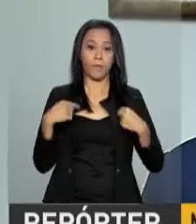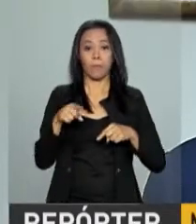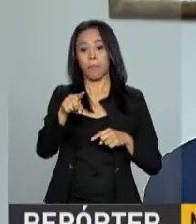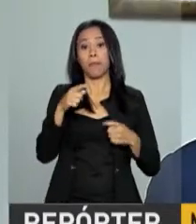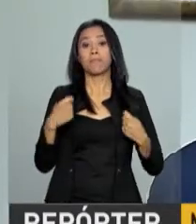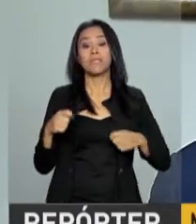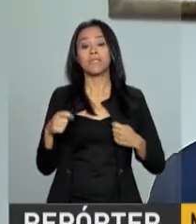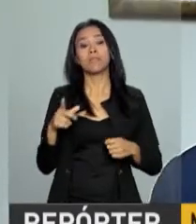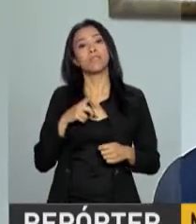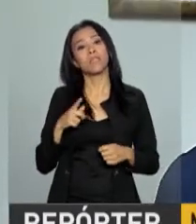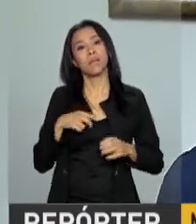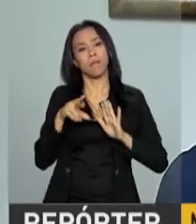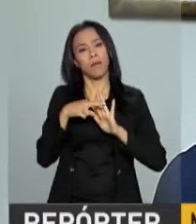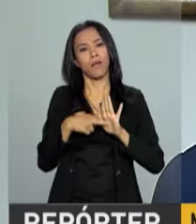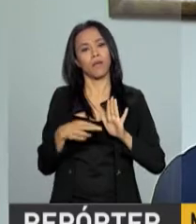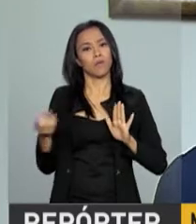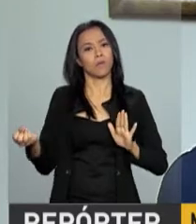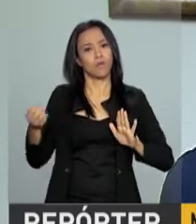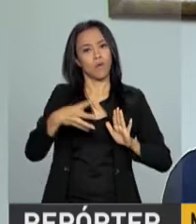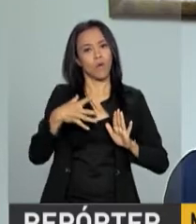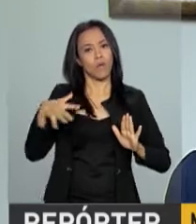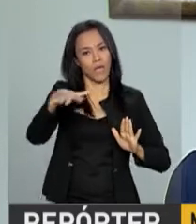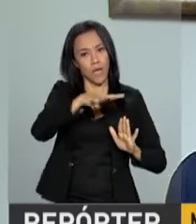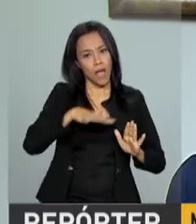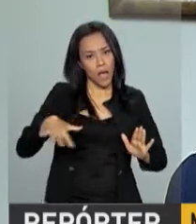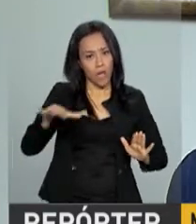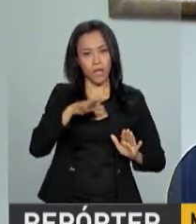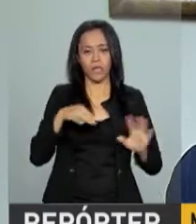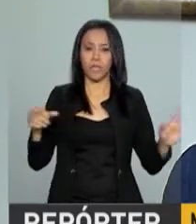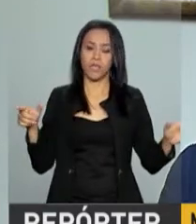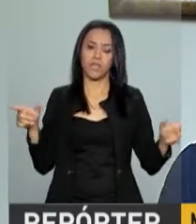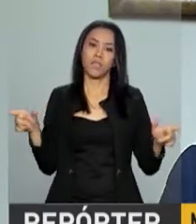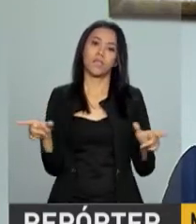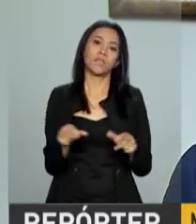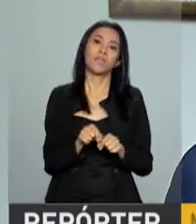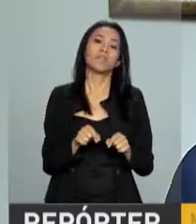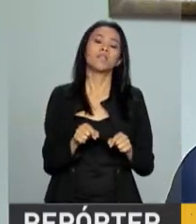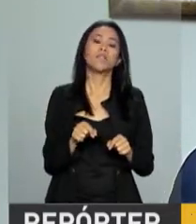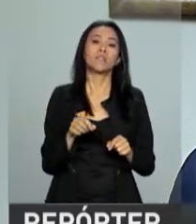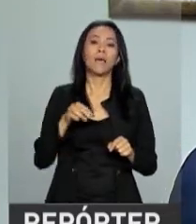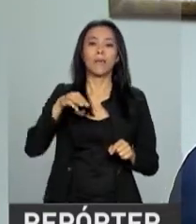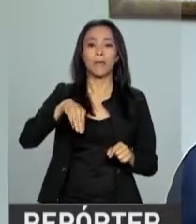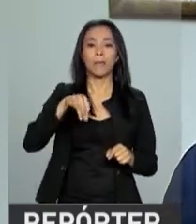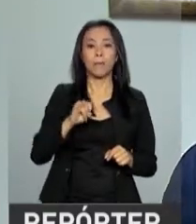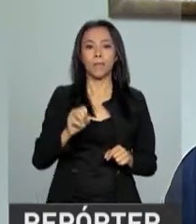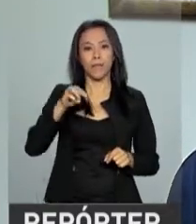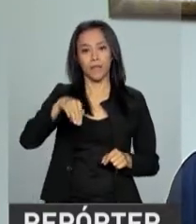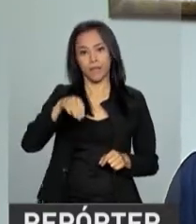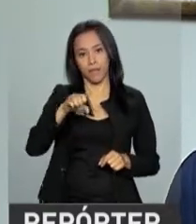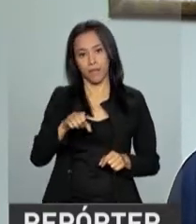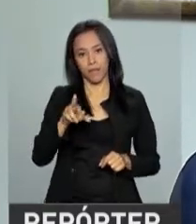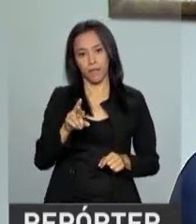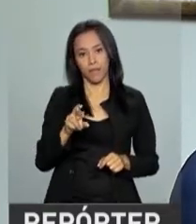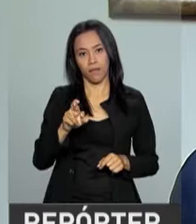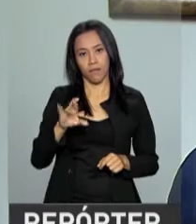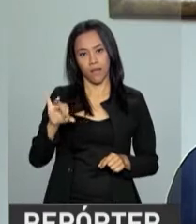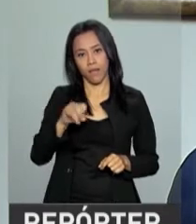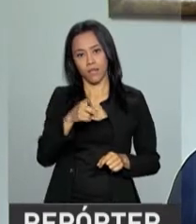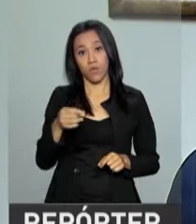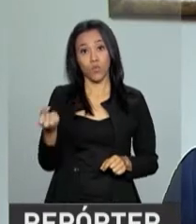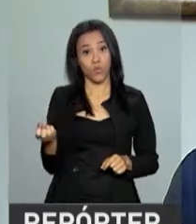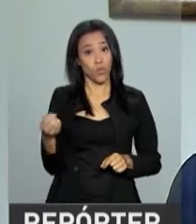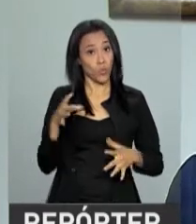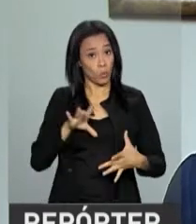coloque a o setor de mineração no século 21 clara é trazer novos investimentos para